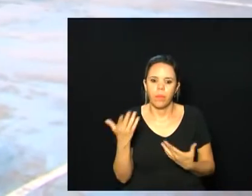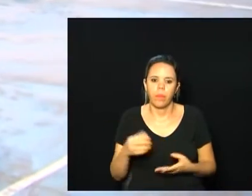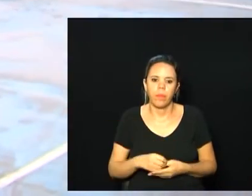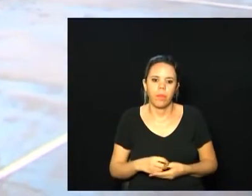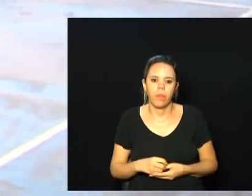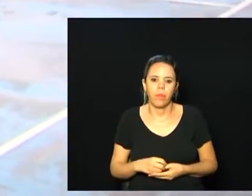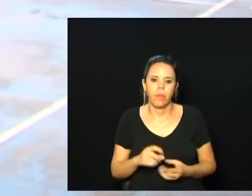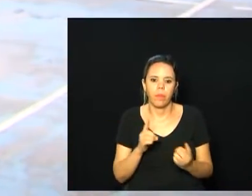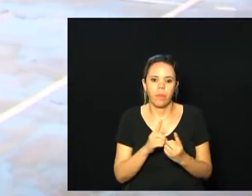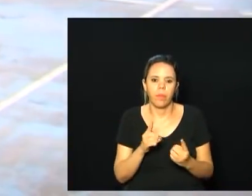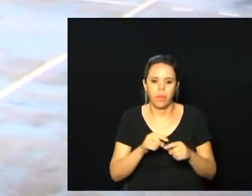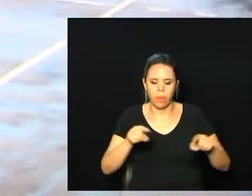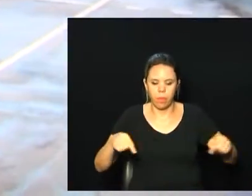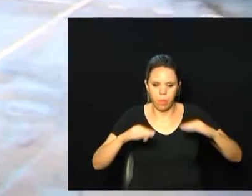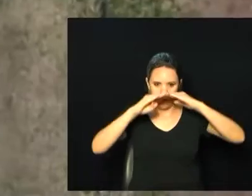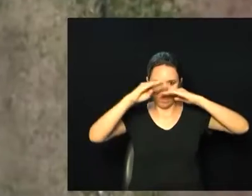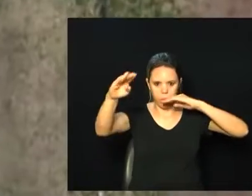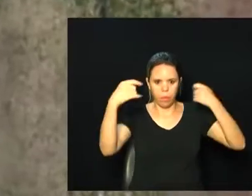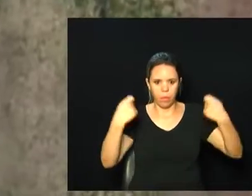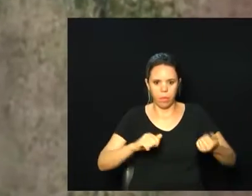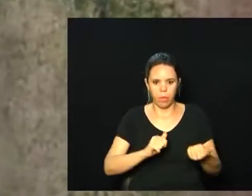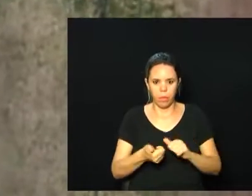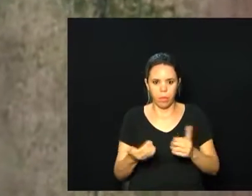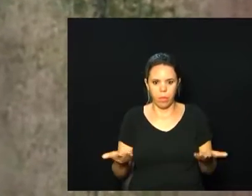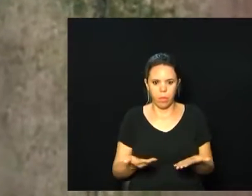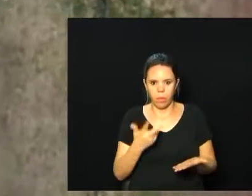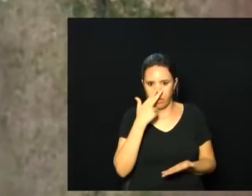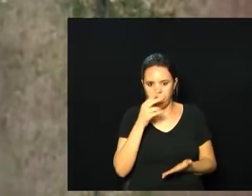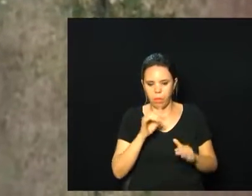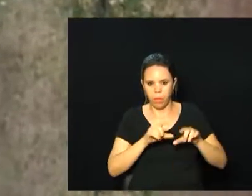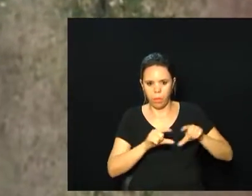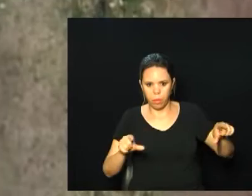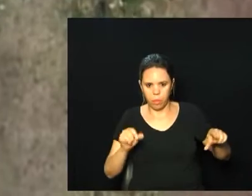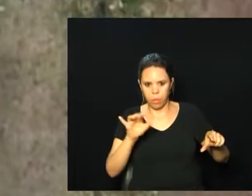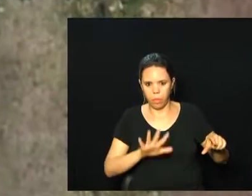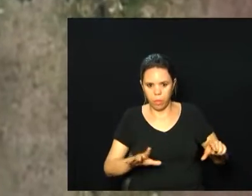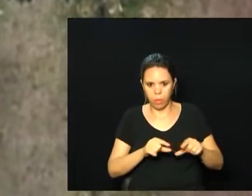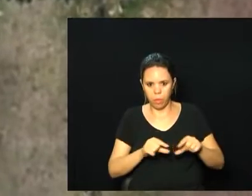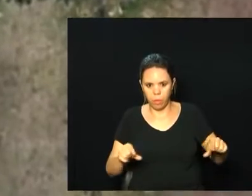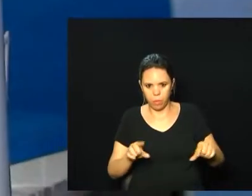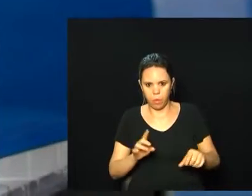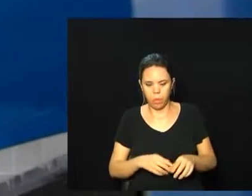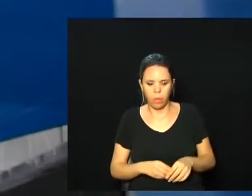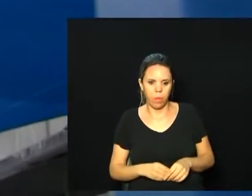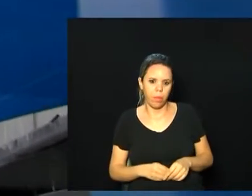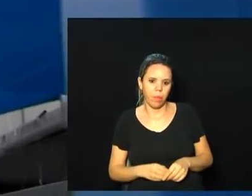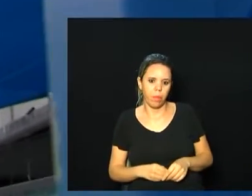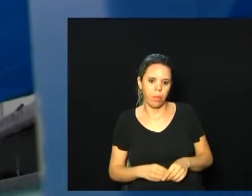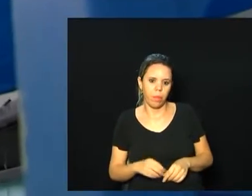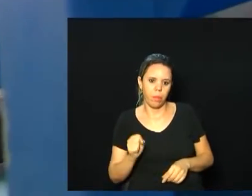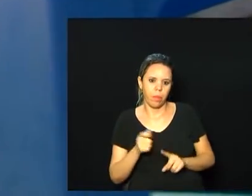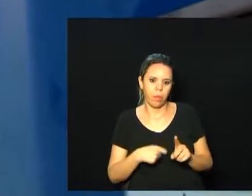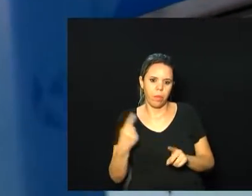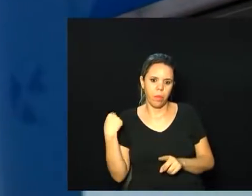a cobertura da quadra de esportes, que hoje aparece apenas nessa imagem de uma plataforma. Há cerca de 8